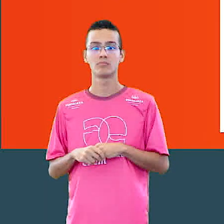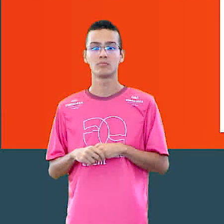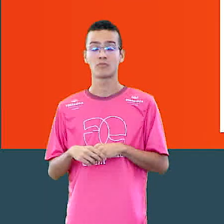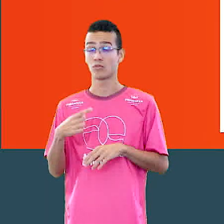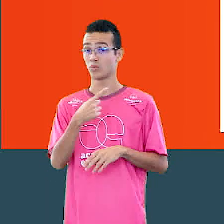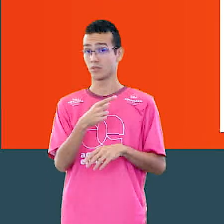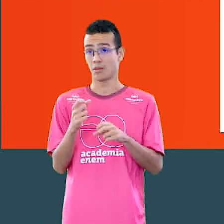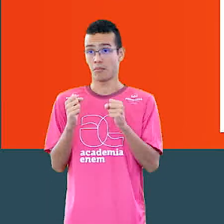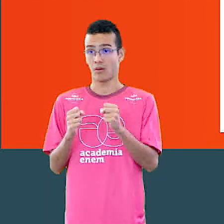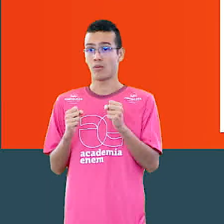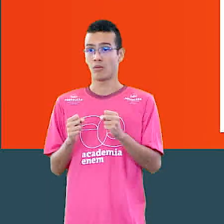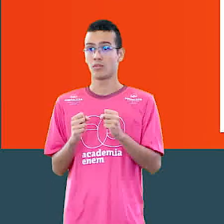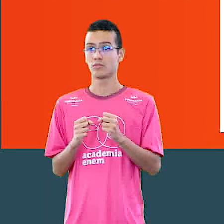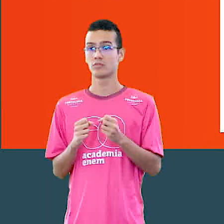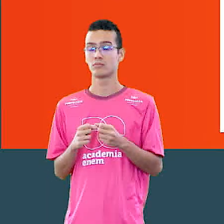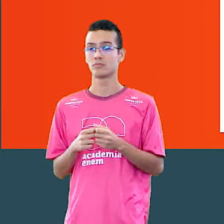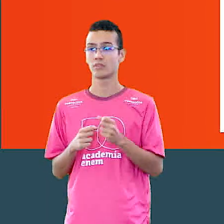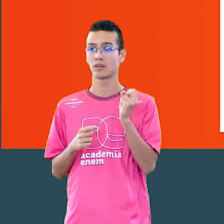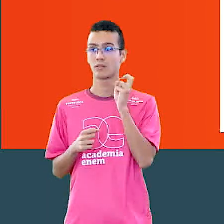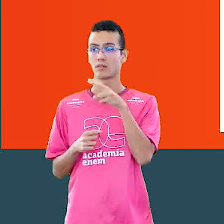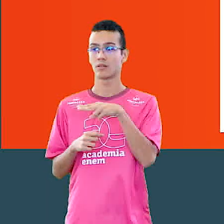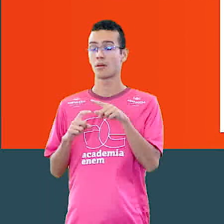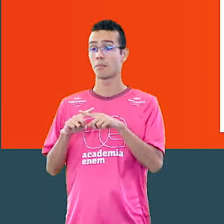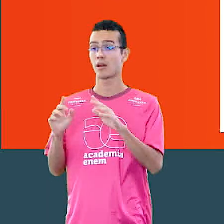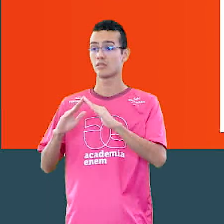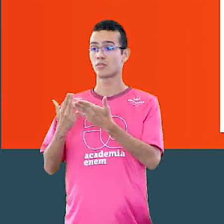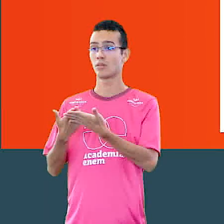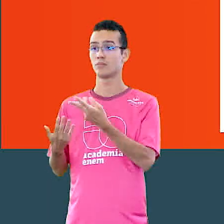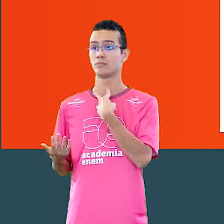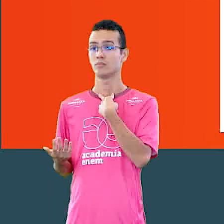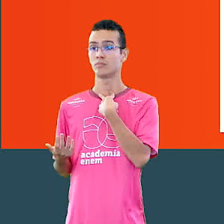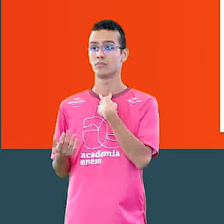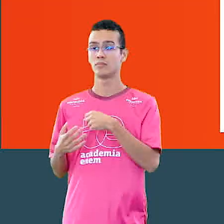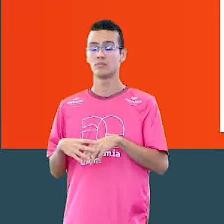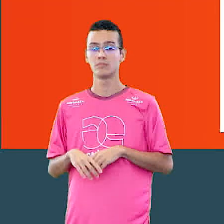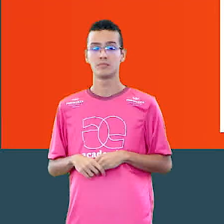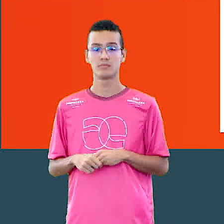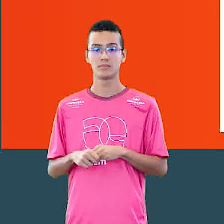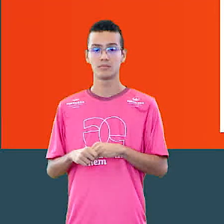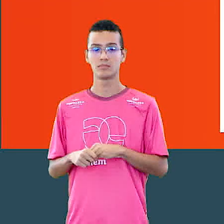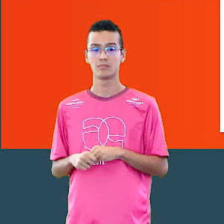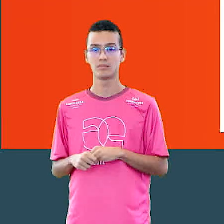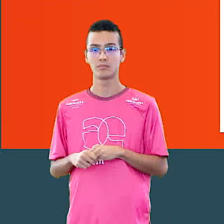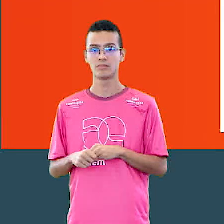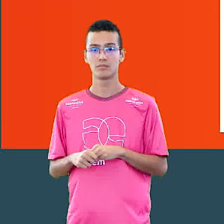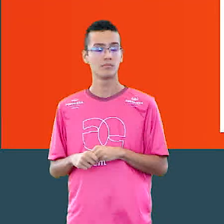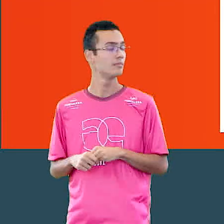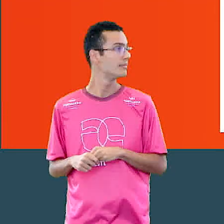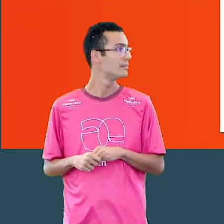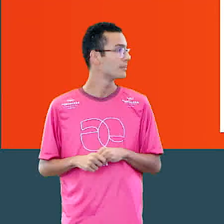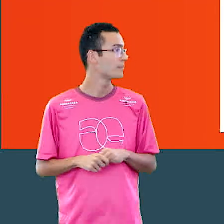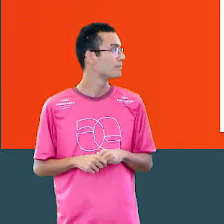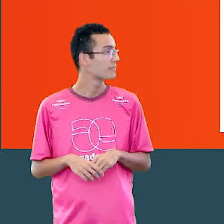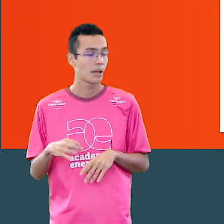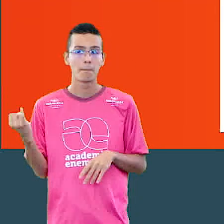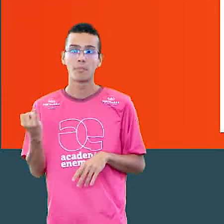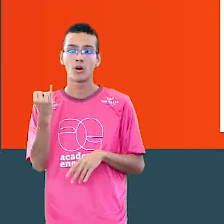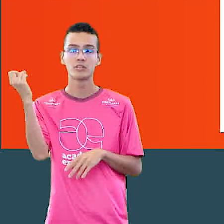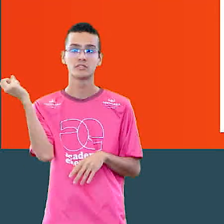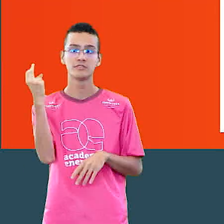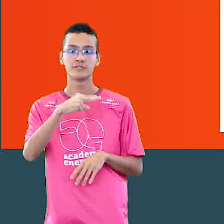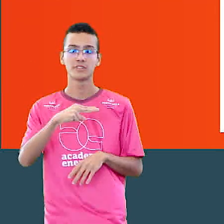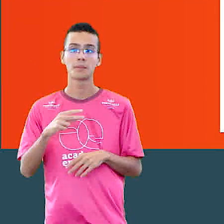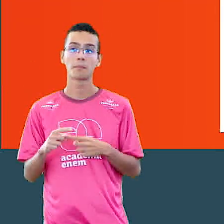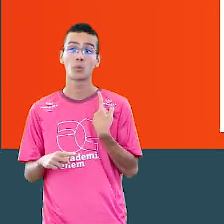Então, esses dados só vieram para cá o aluno que permitiu, tá? Mas olha, por que é importante você olhar isso aqui comigo? Vamos